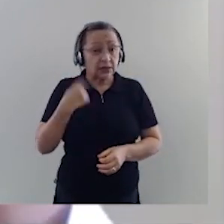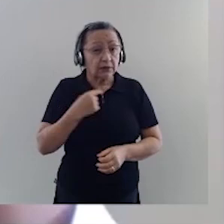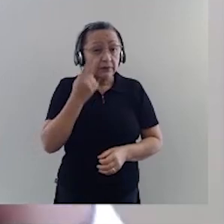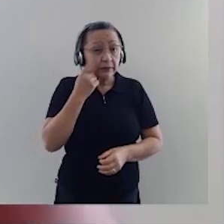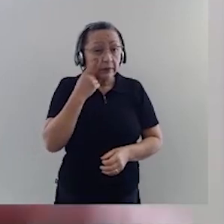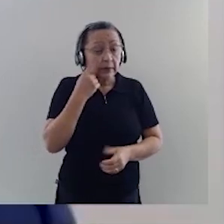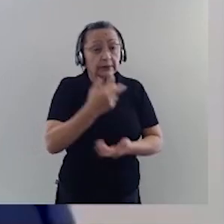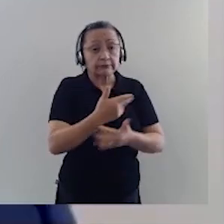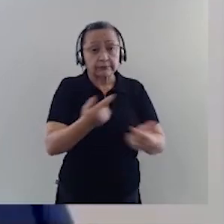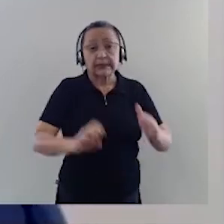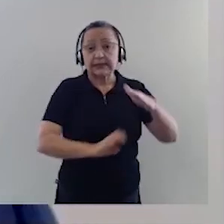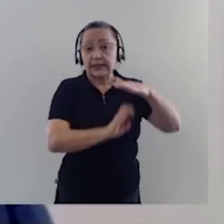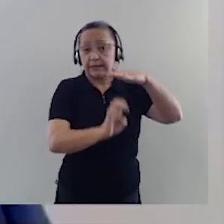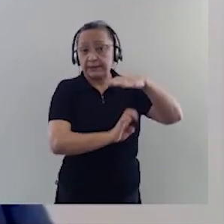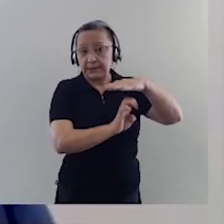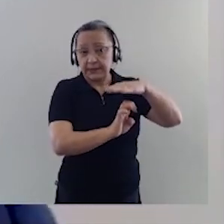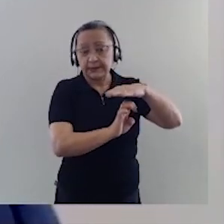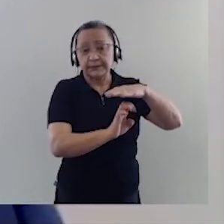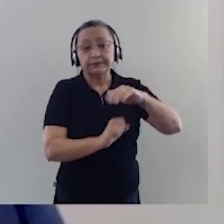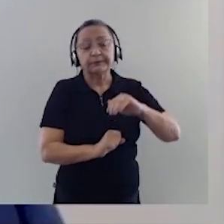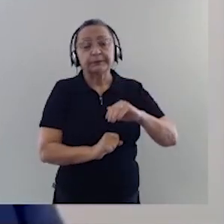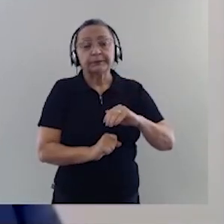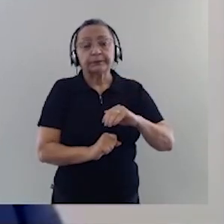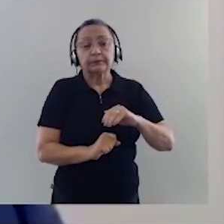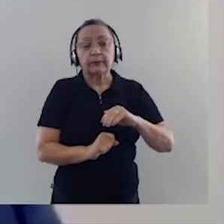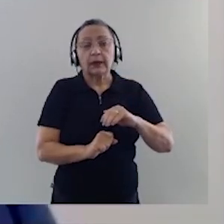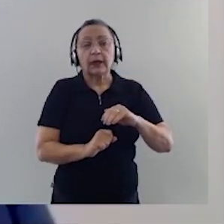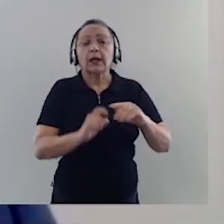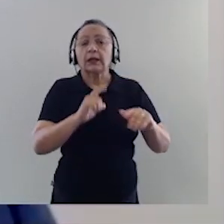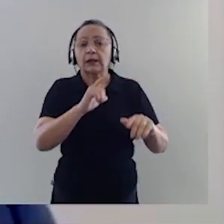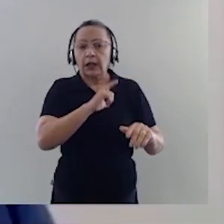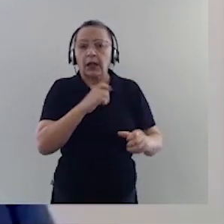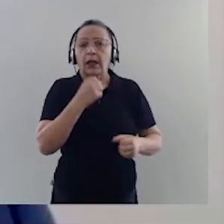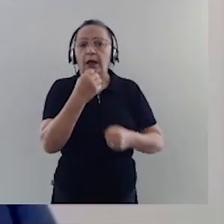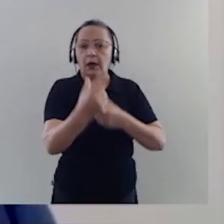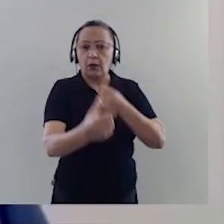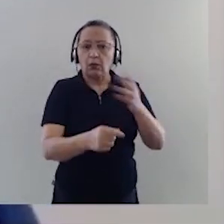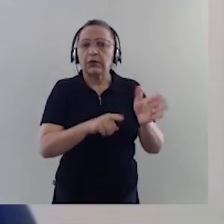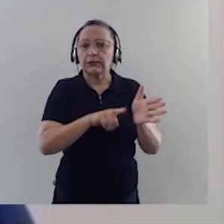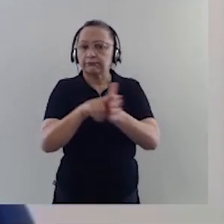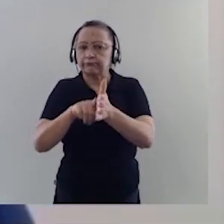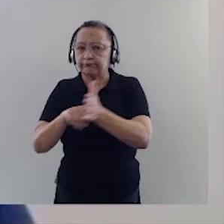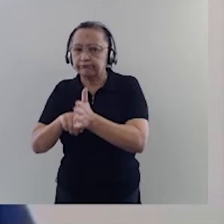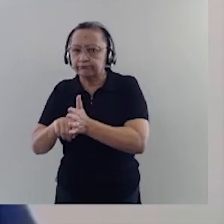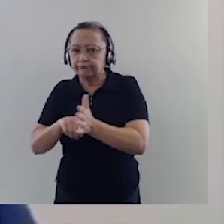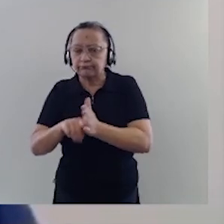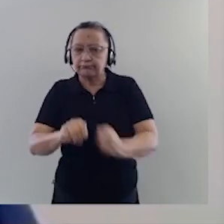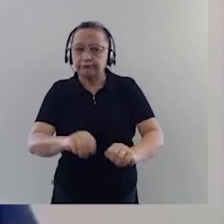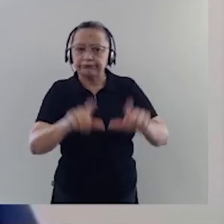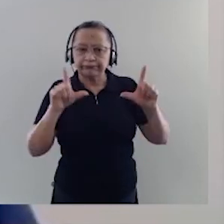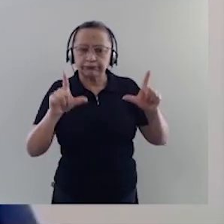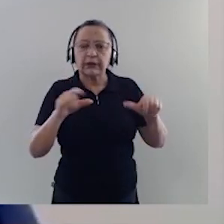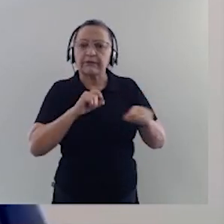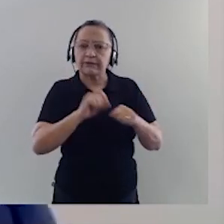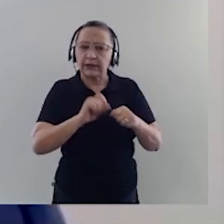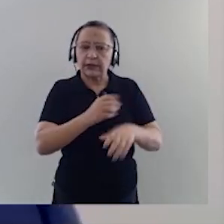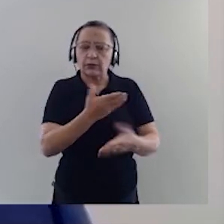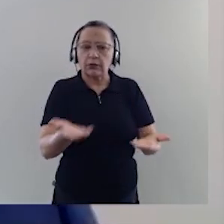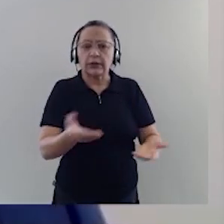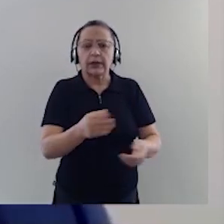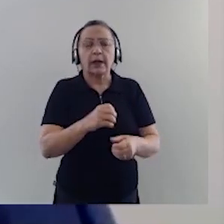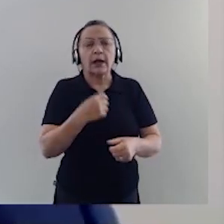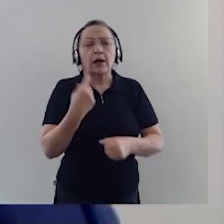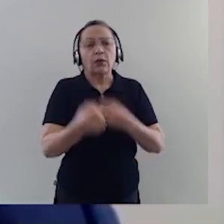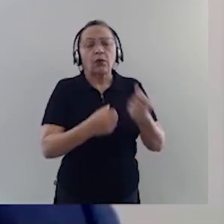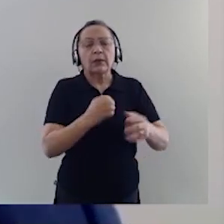para a questão das empresas, né, nós temos aqui algumas pesquisas que estão sendo feitas, a Pulso Empresa,